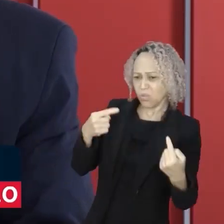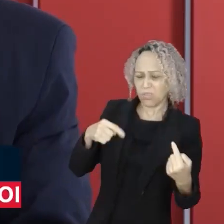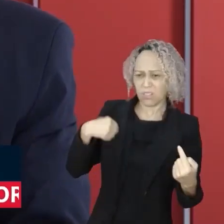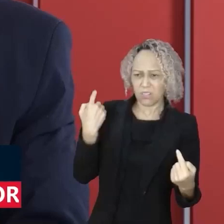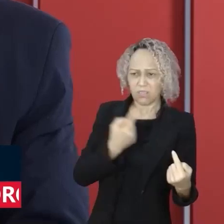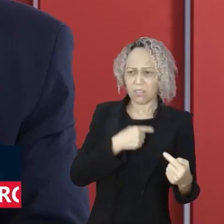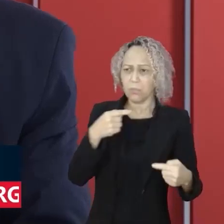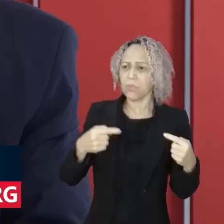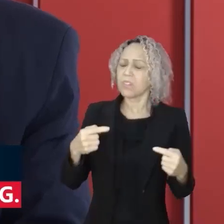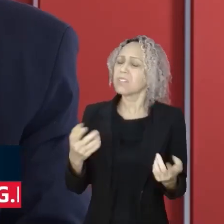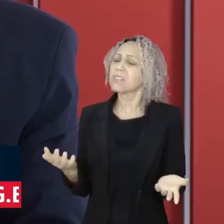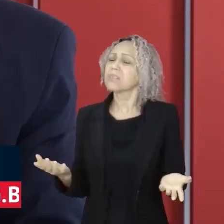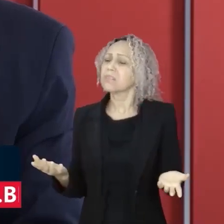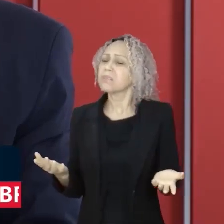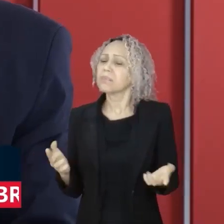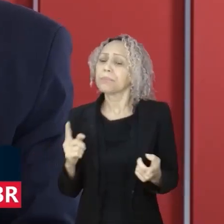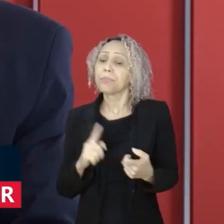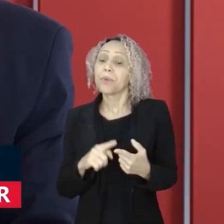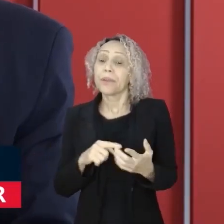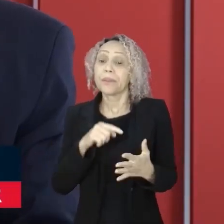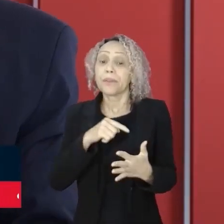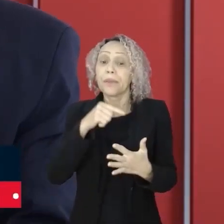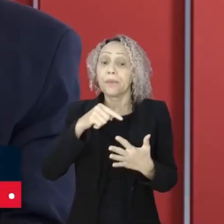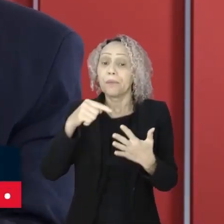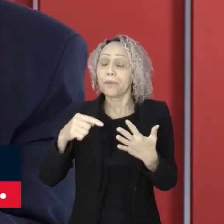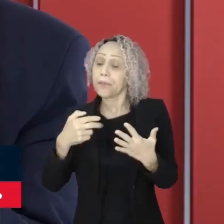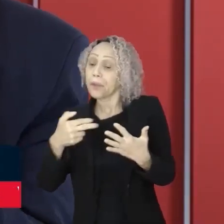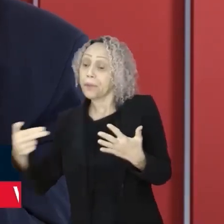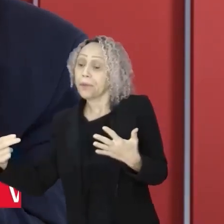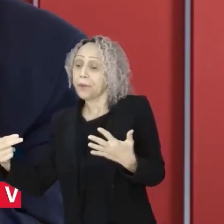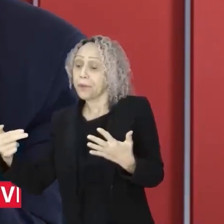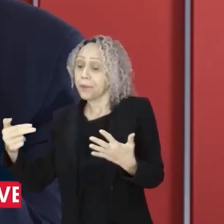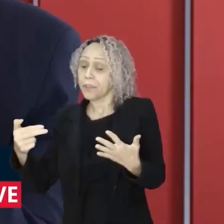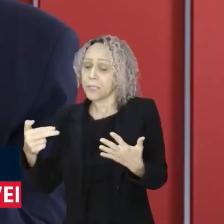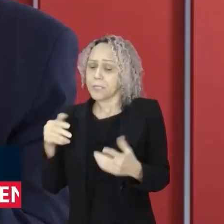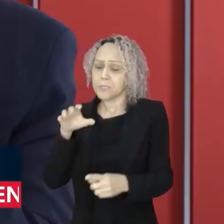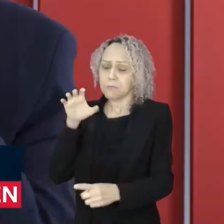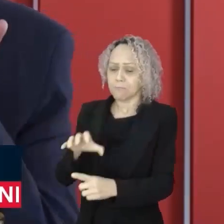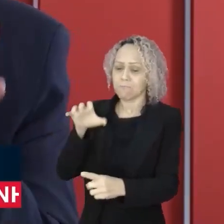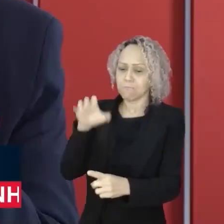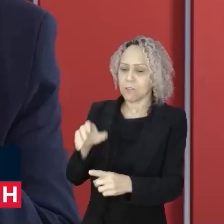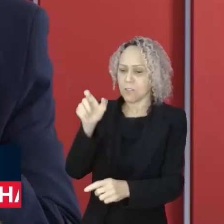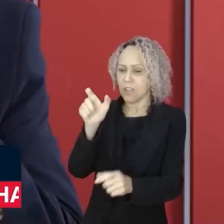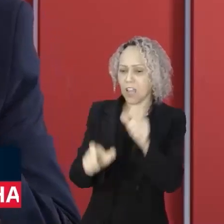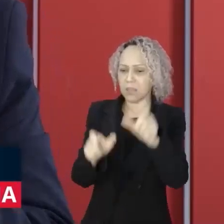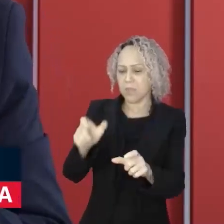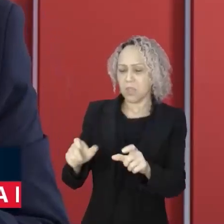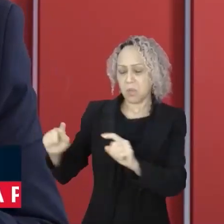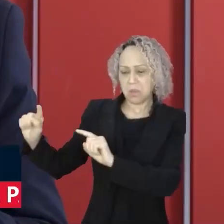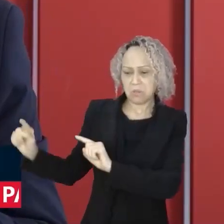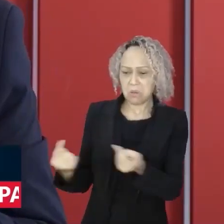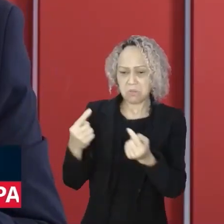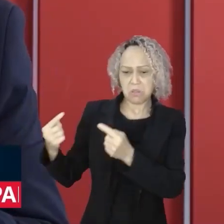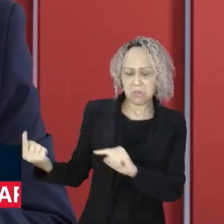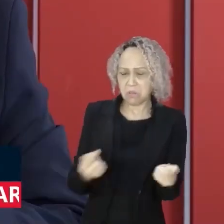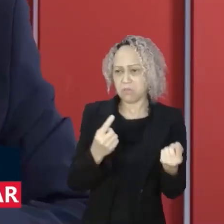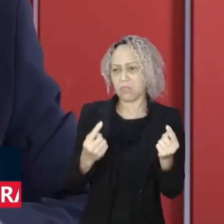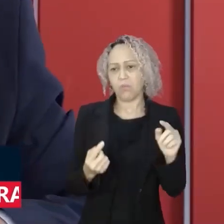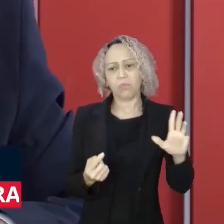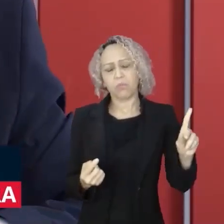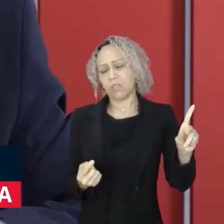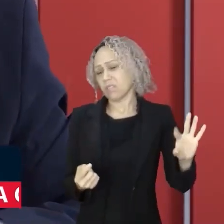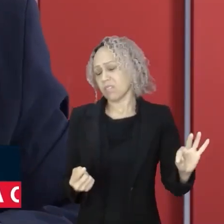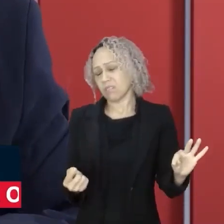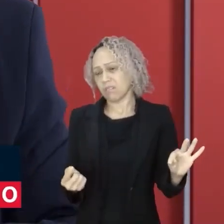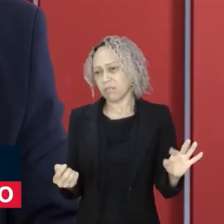que fizeram as pessoas ser contra o PT. Tem alguns, não todos. E aqui eu quero dizer assim, não dá para generalizar. Mas os